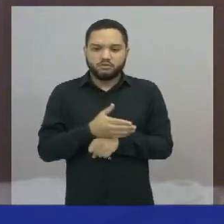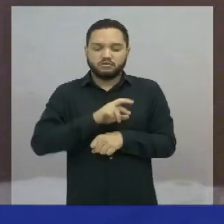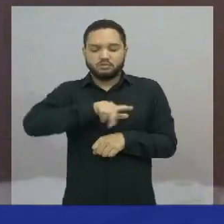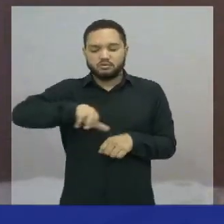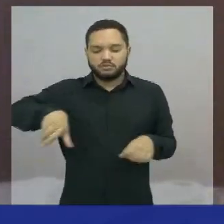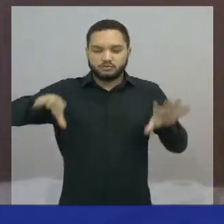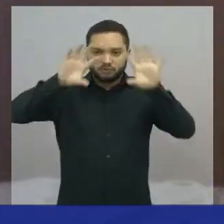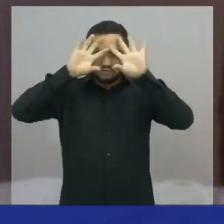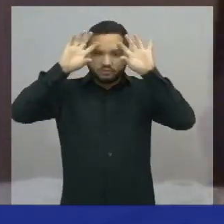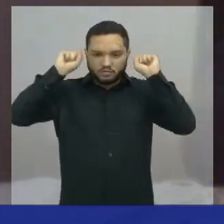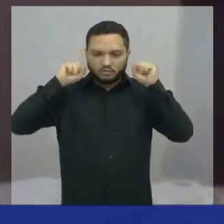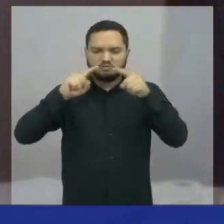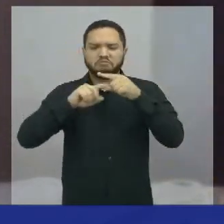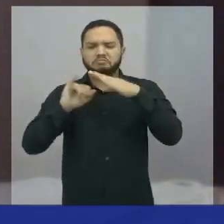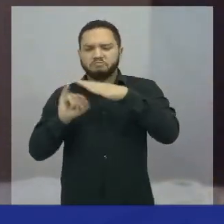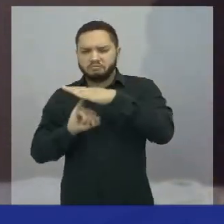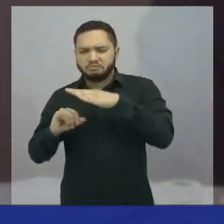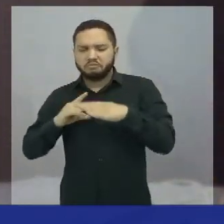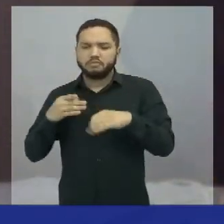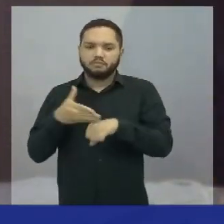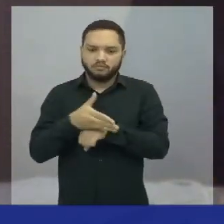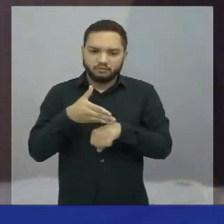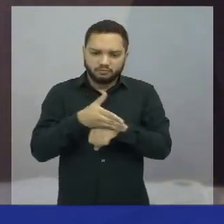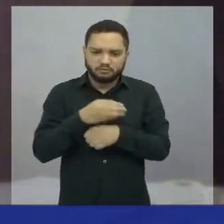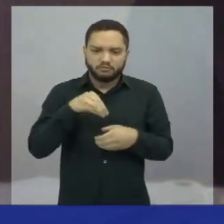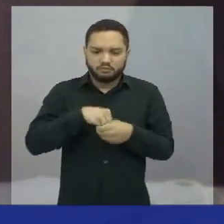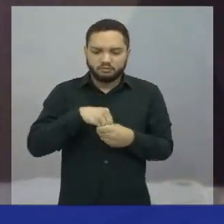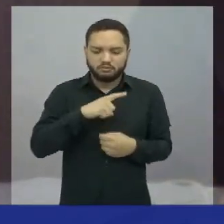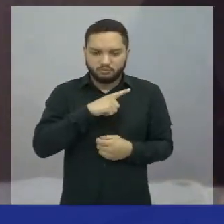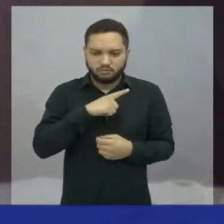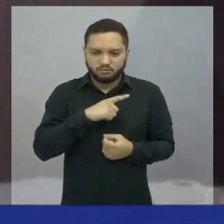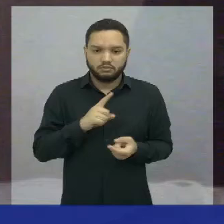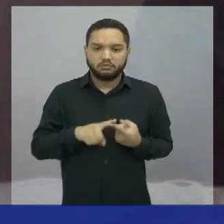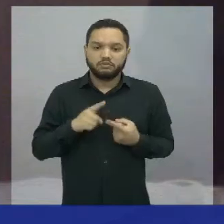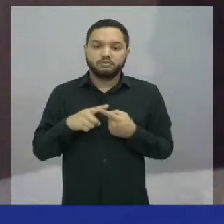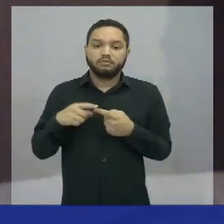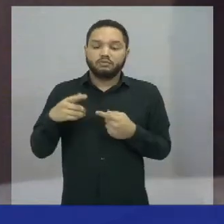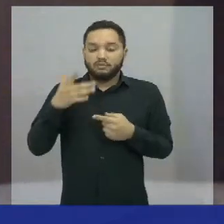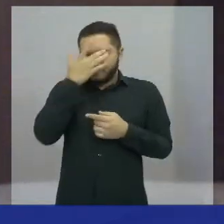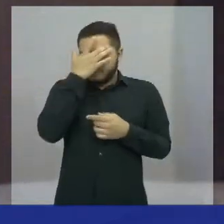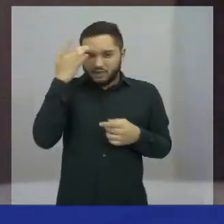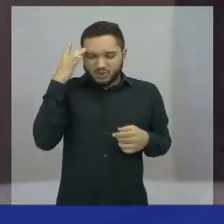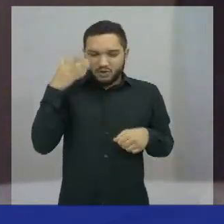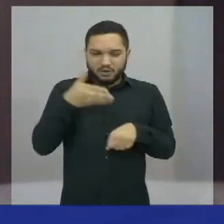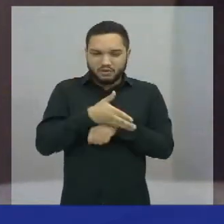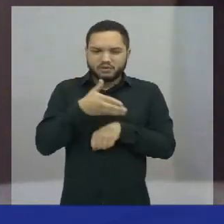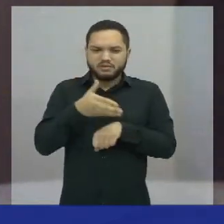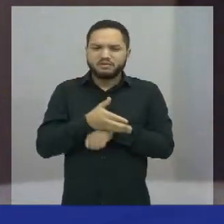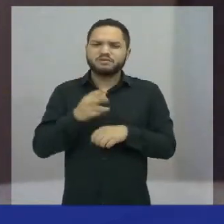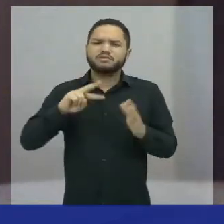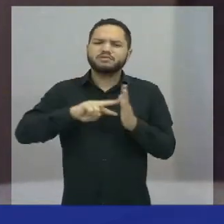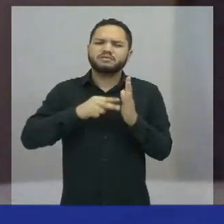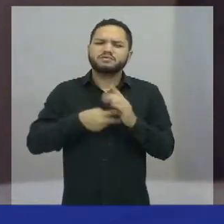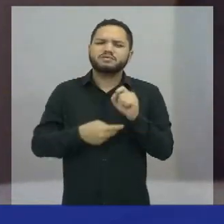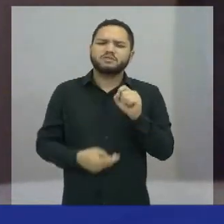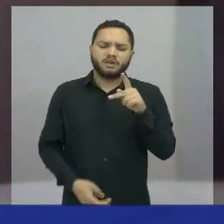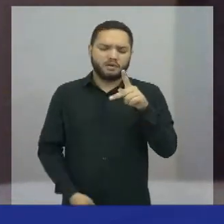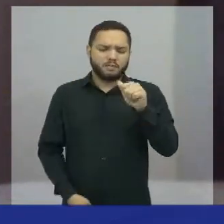e de várias entidades. E a participação popular aqui, ela vem no sentido